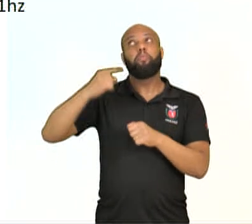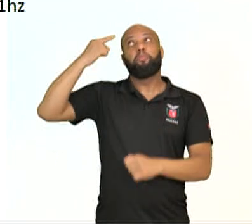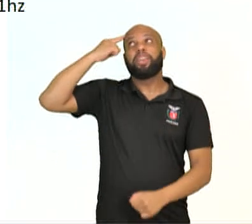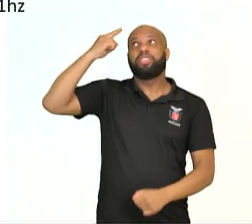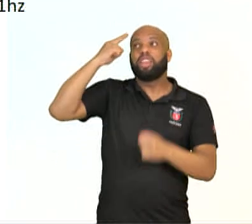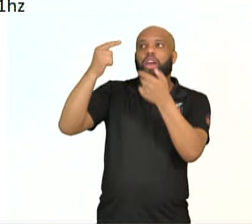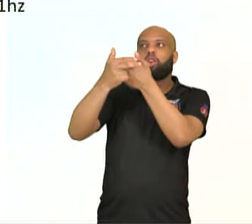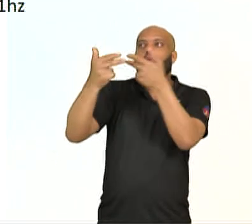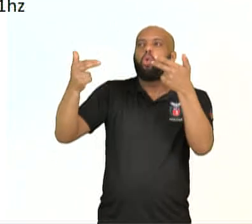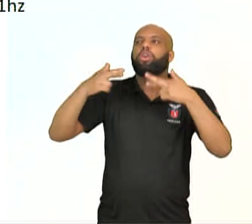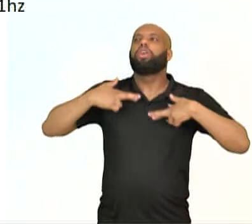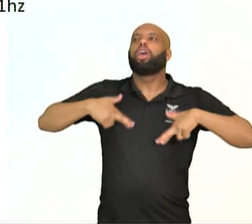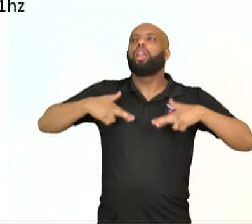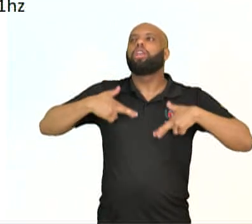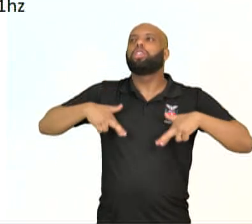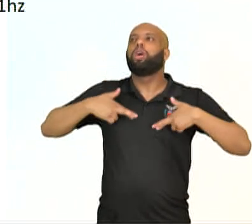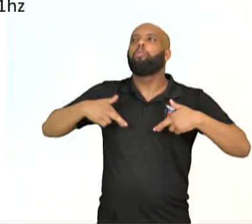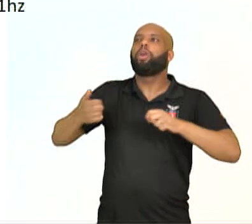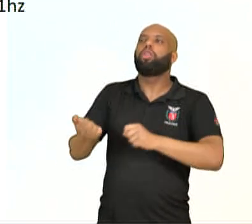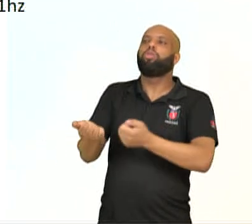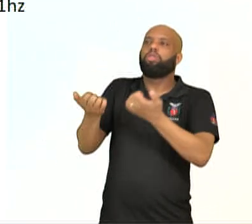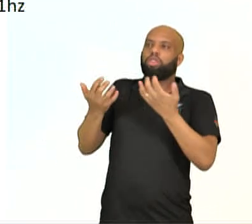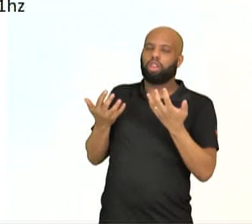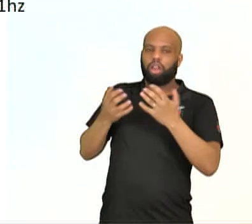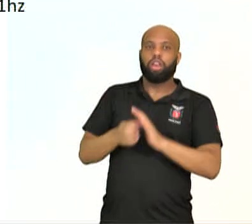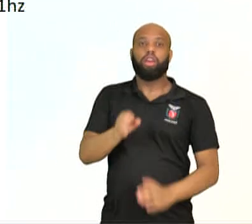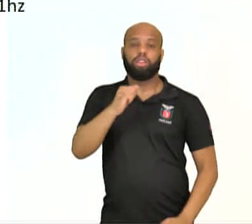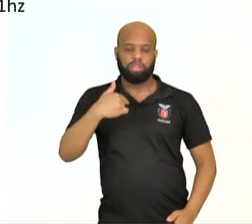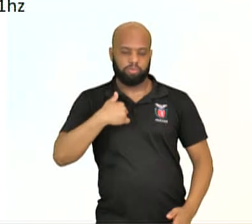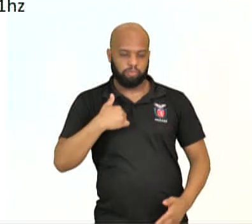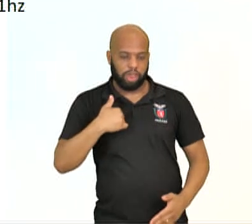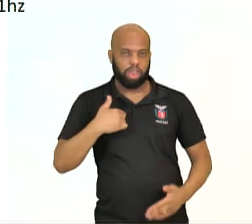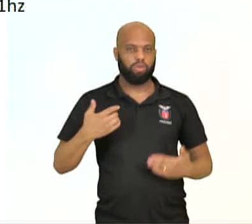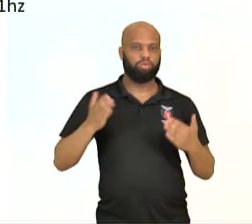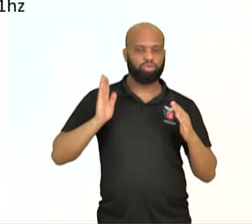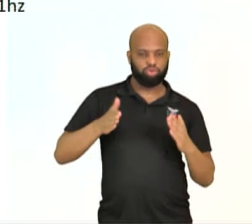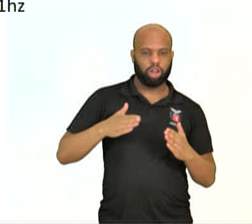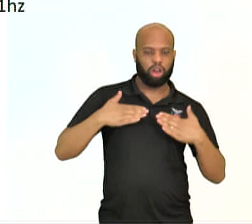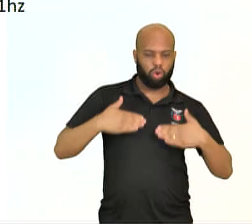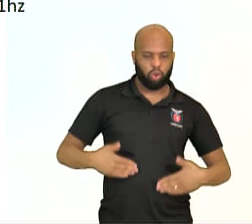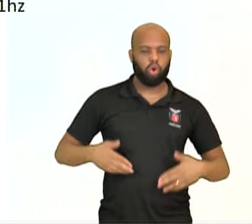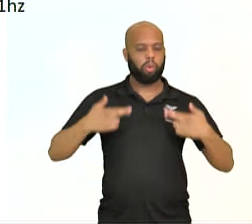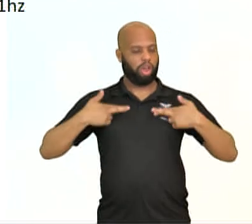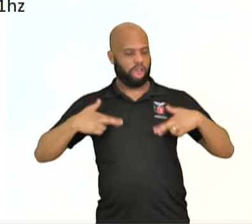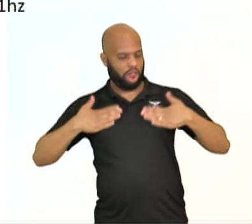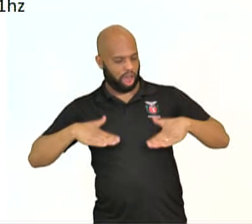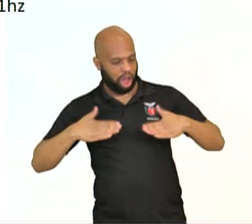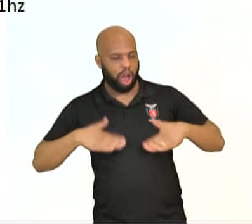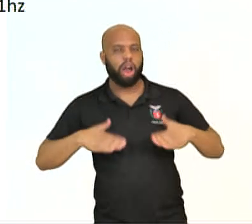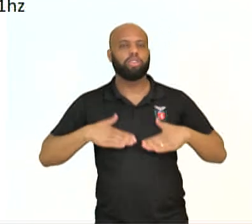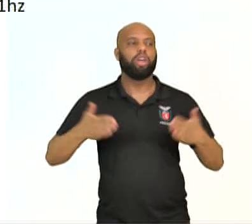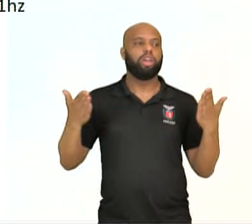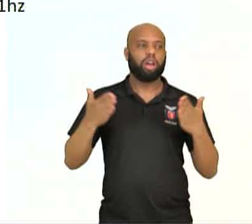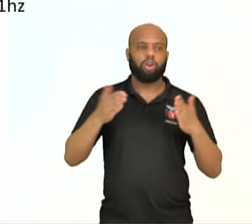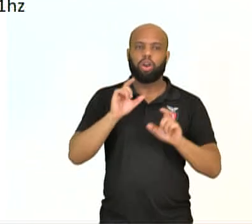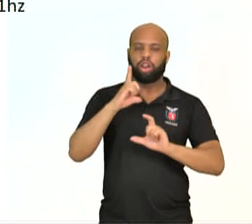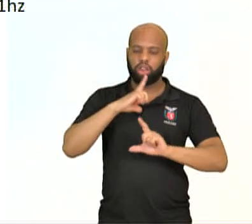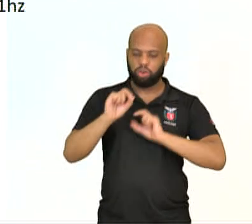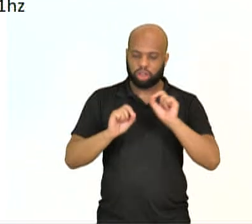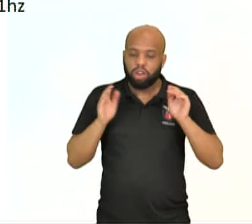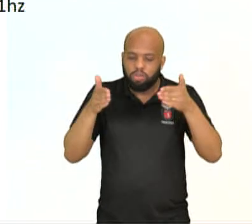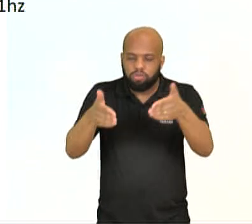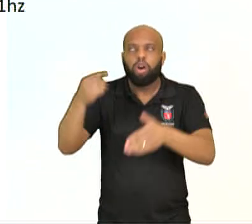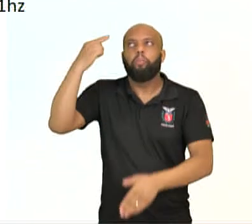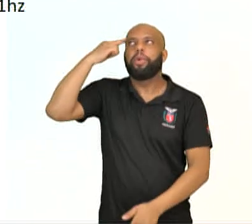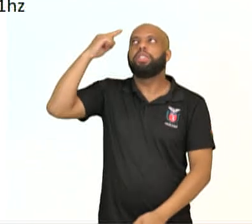relaxantes. Então, a partir do momento que eu já estou com o meu corpo, com a parte muscular totalmente relaxada, então agora eu foco em